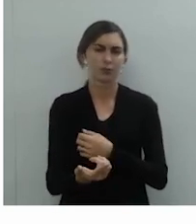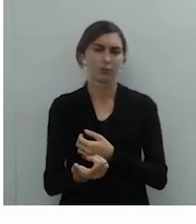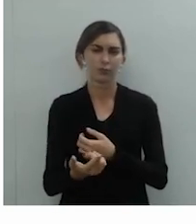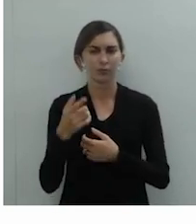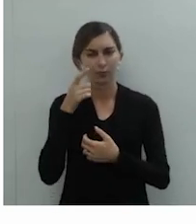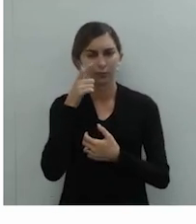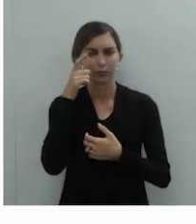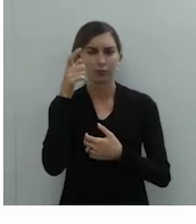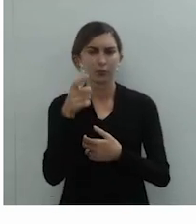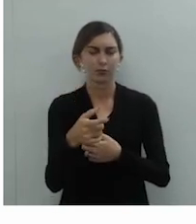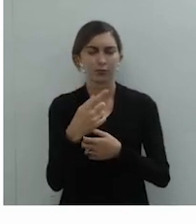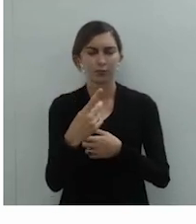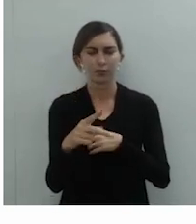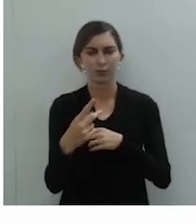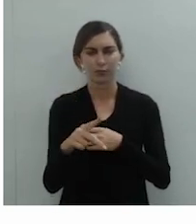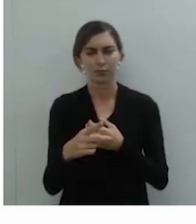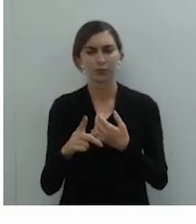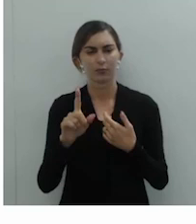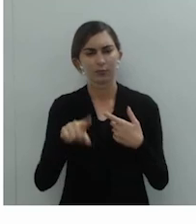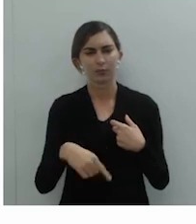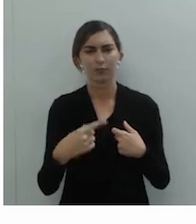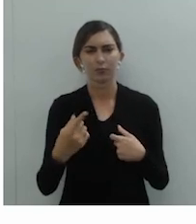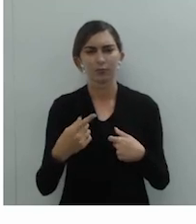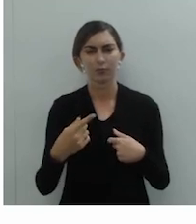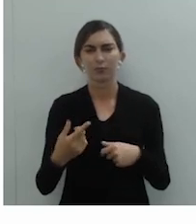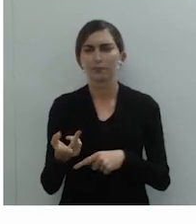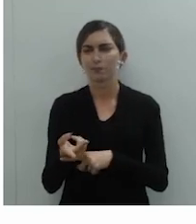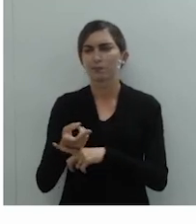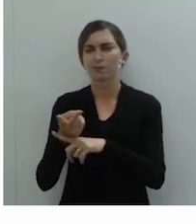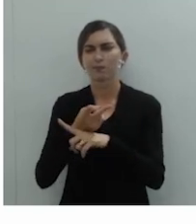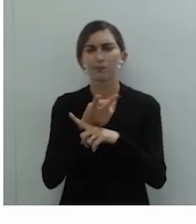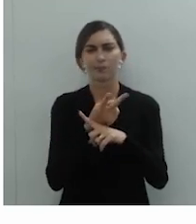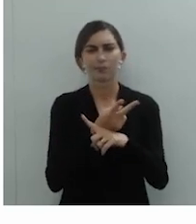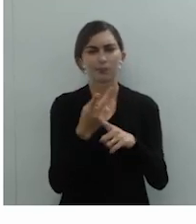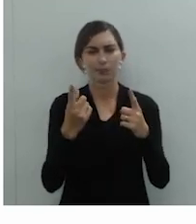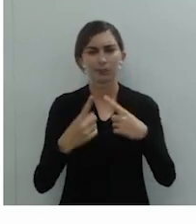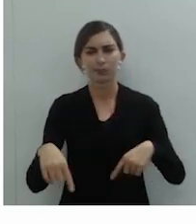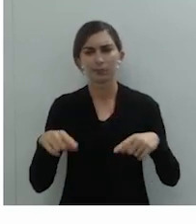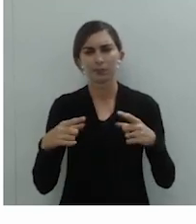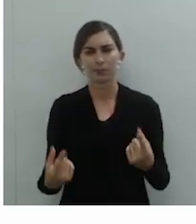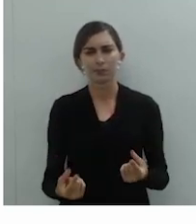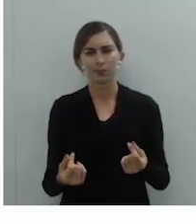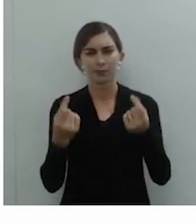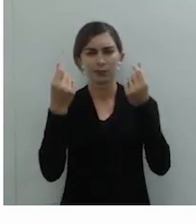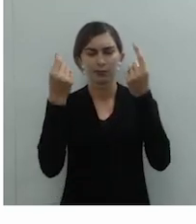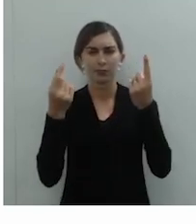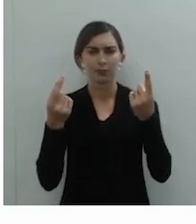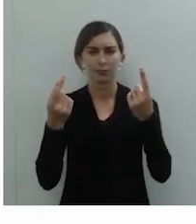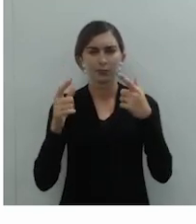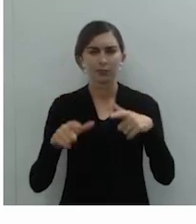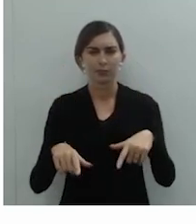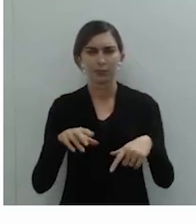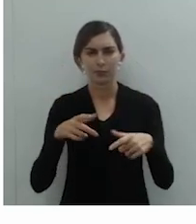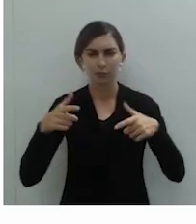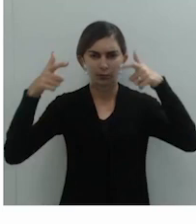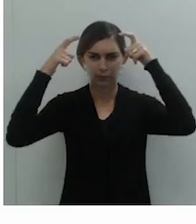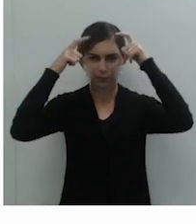grande interesse deles é explorar as nossas riquezas para a coroa de